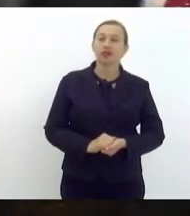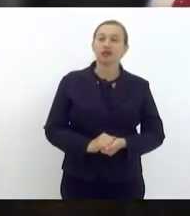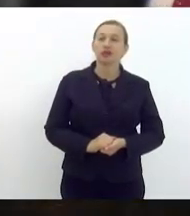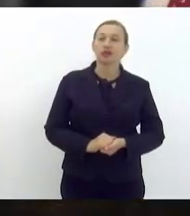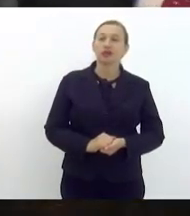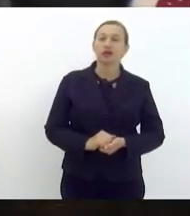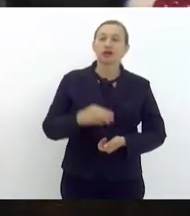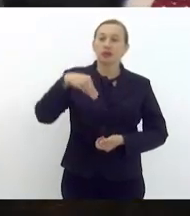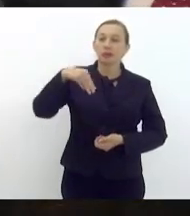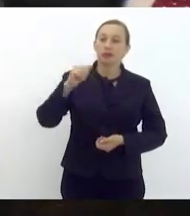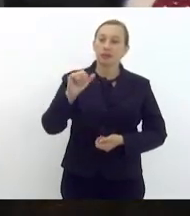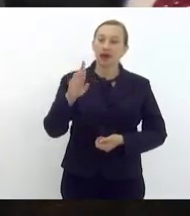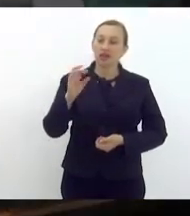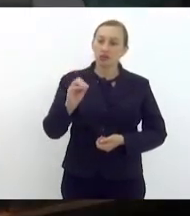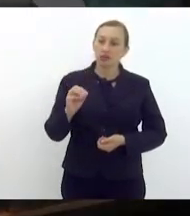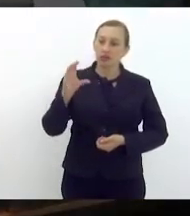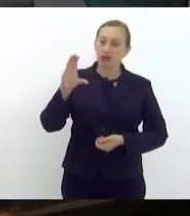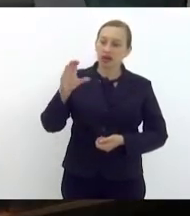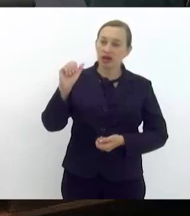Deputado Márcio Canella.